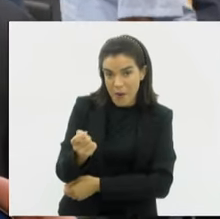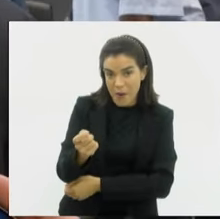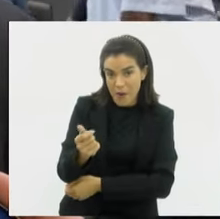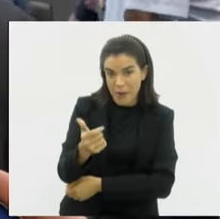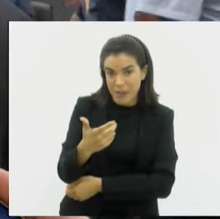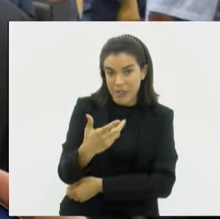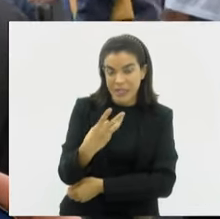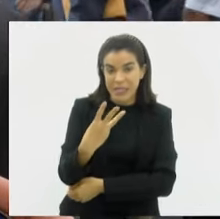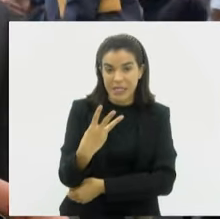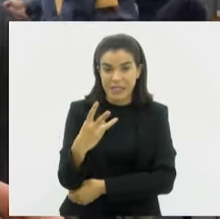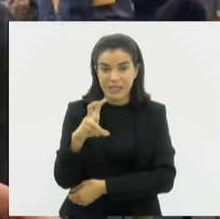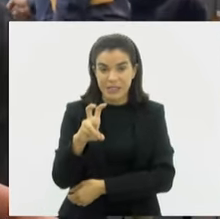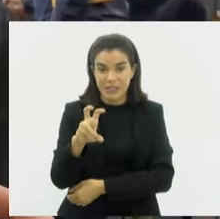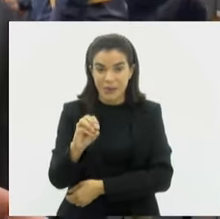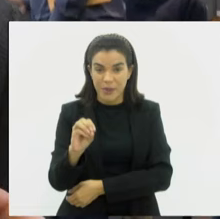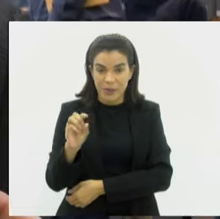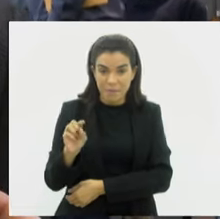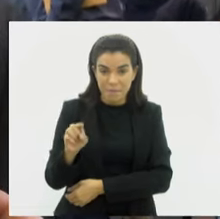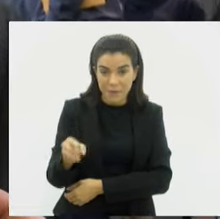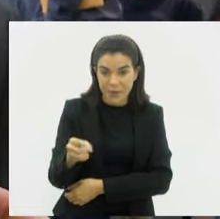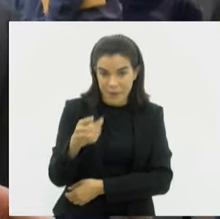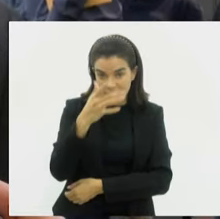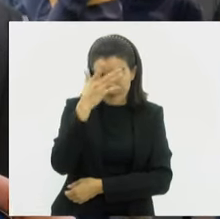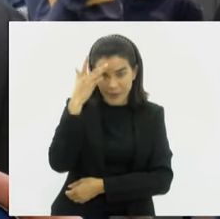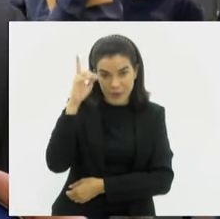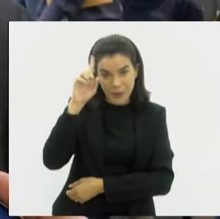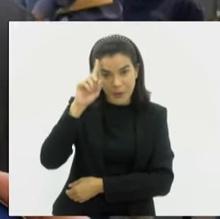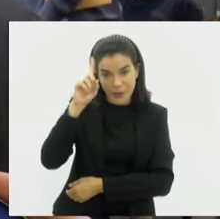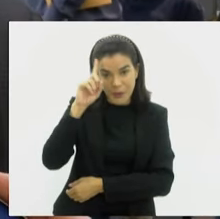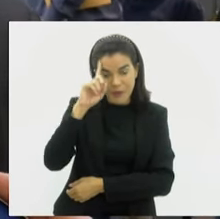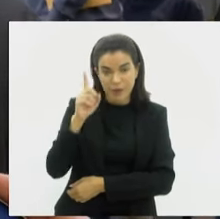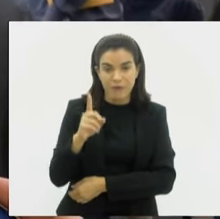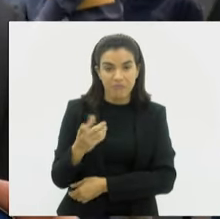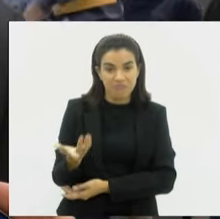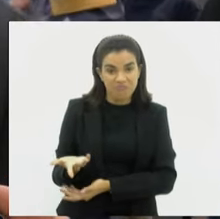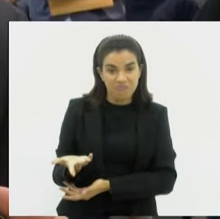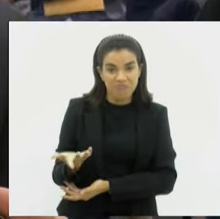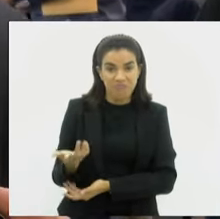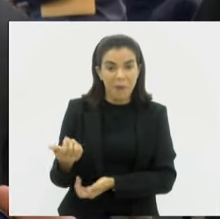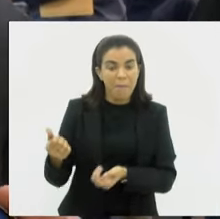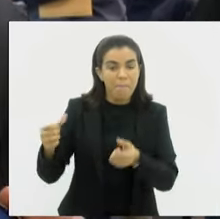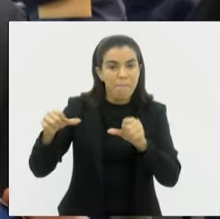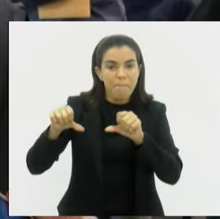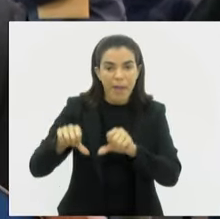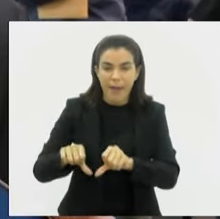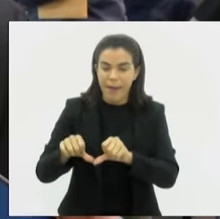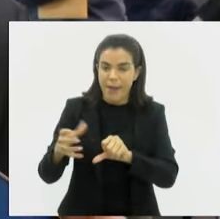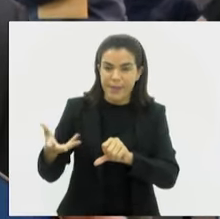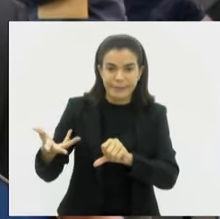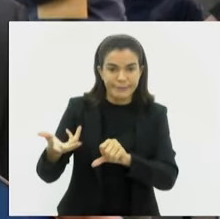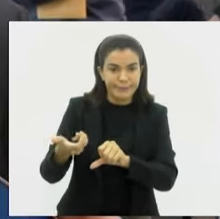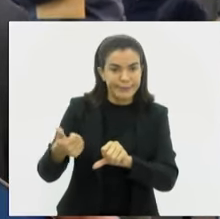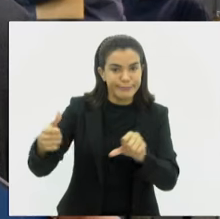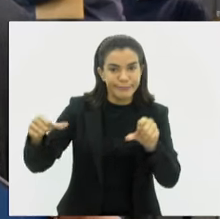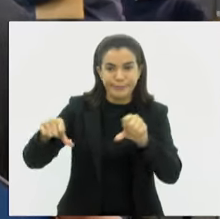350 mil por dia. O atendimento está de péssima qualidade.